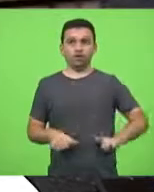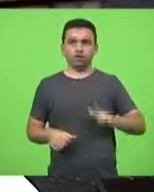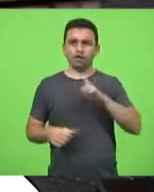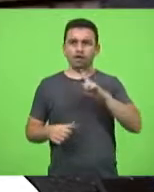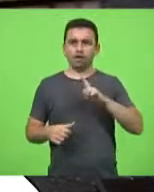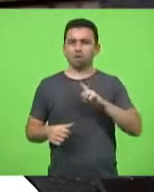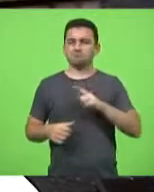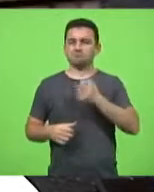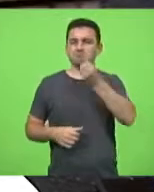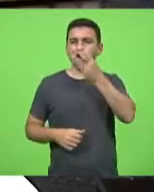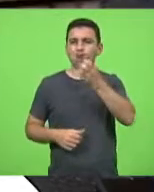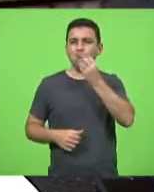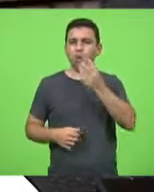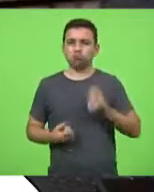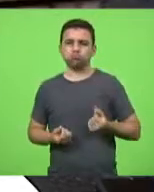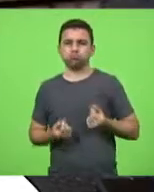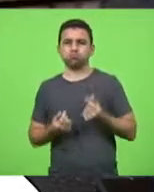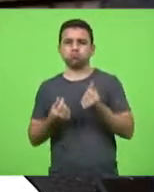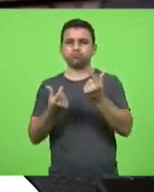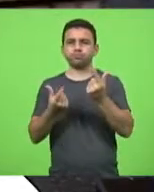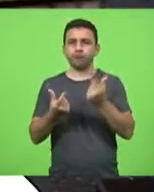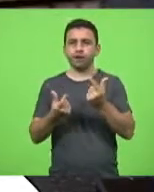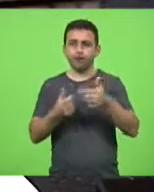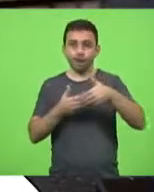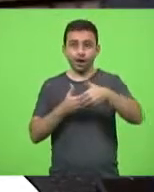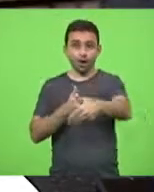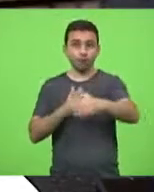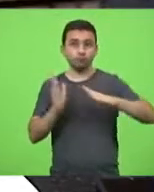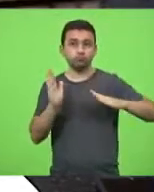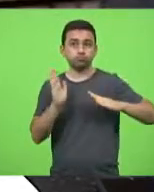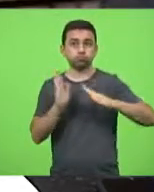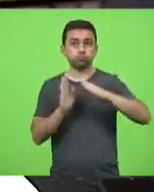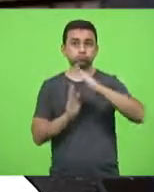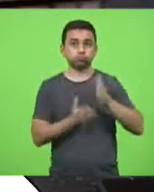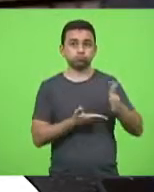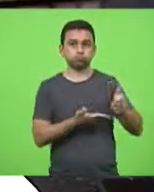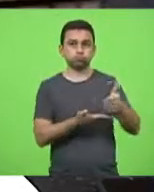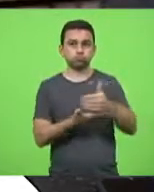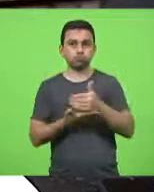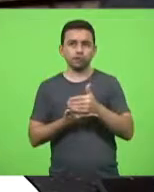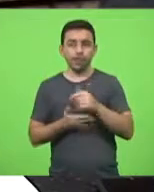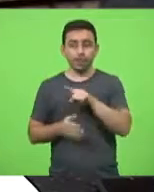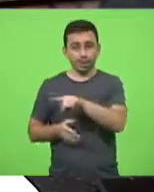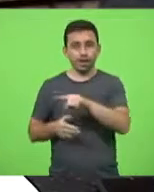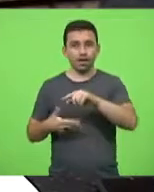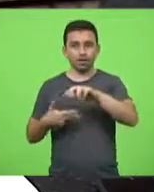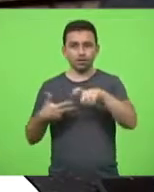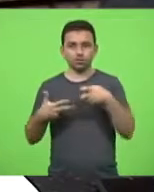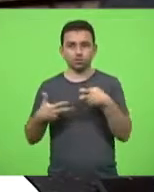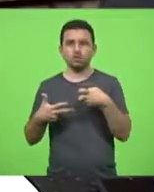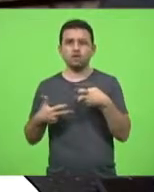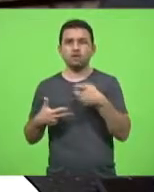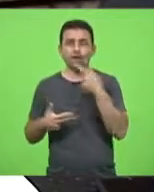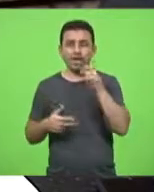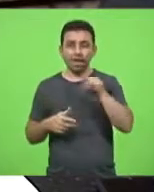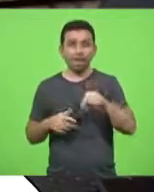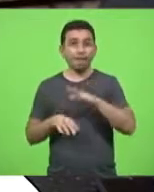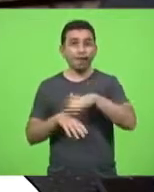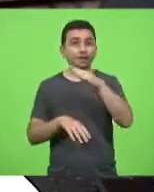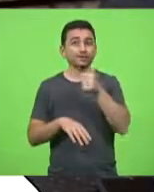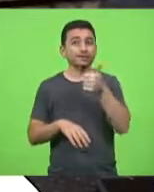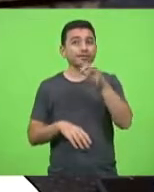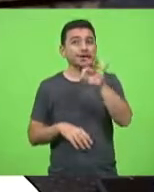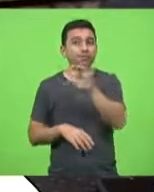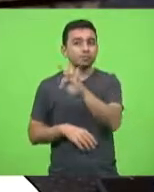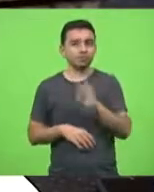próspero, tanto que a projeção de aumento de arrecadação este ano para o Executivo é de mais de 10% da